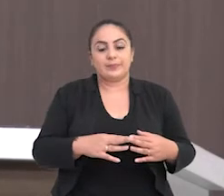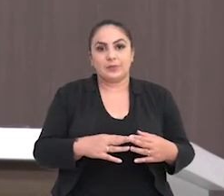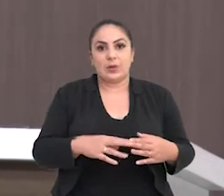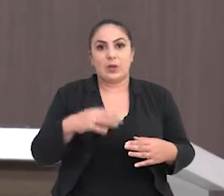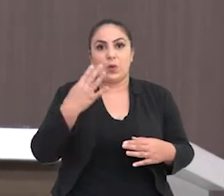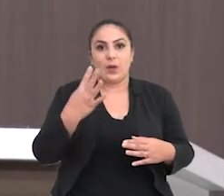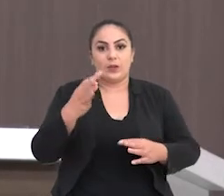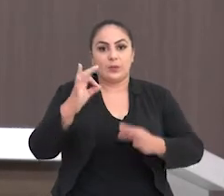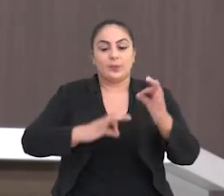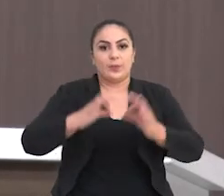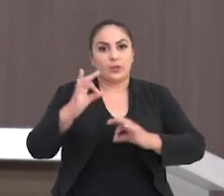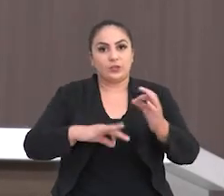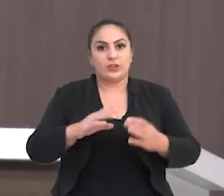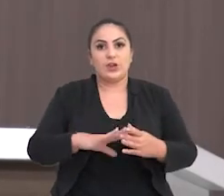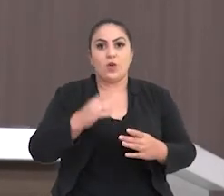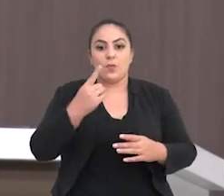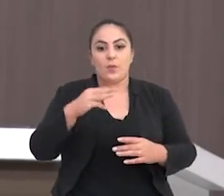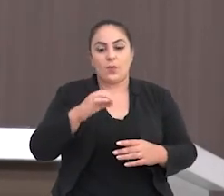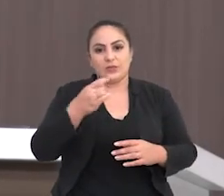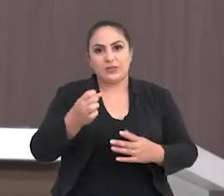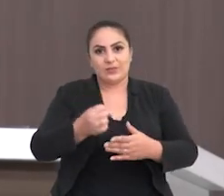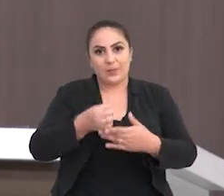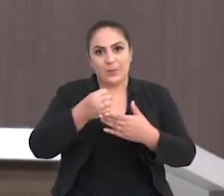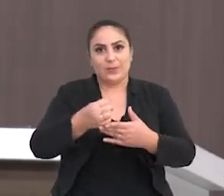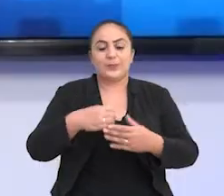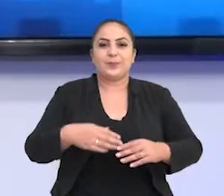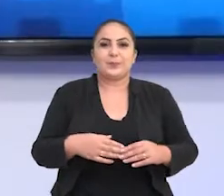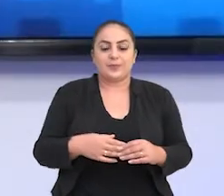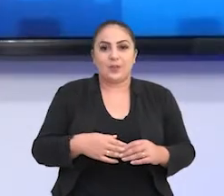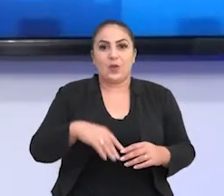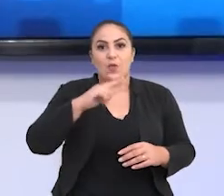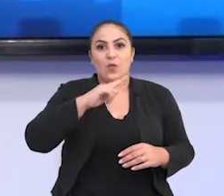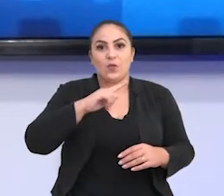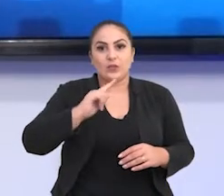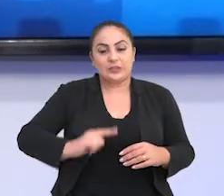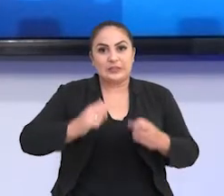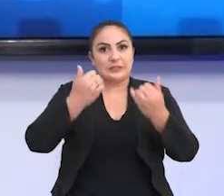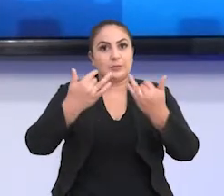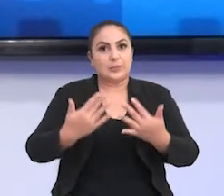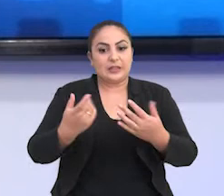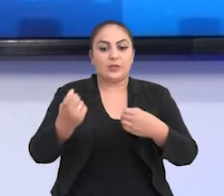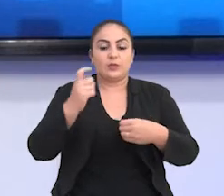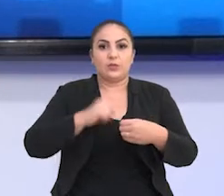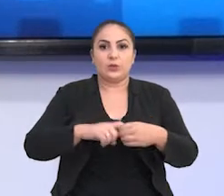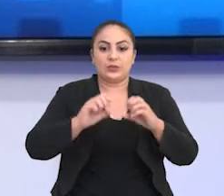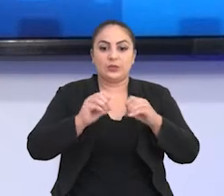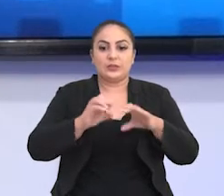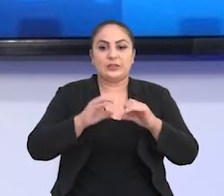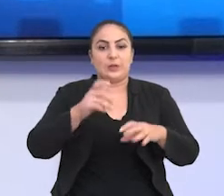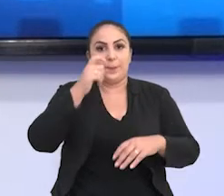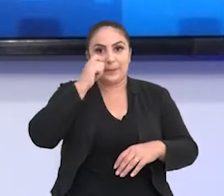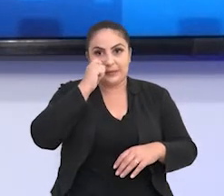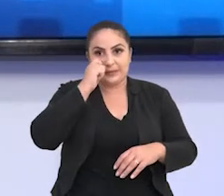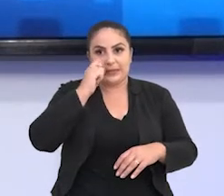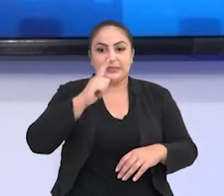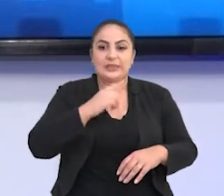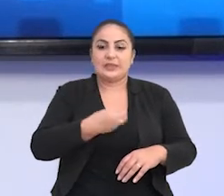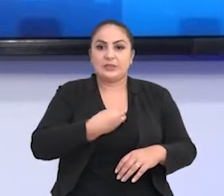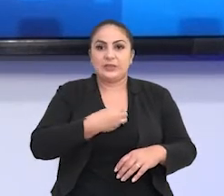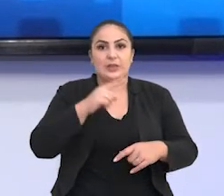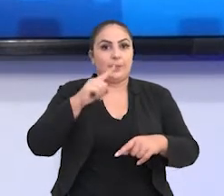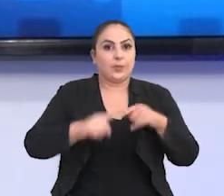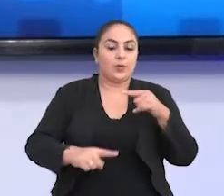providências, 4 projetos e uma moção de apoio. Governador esclarece que retomada do ensino presencial